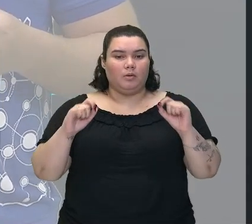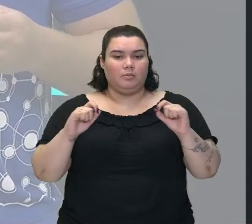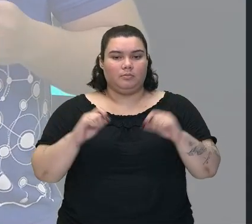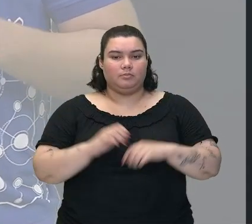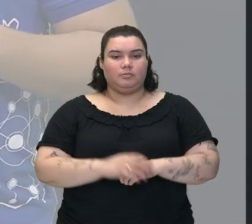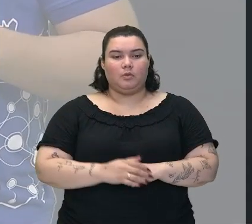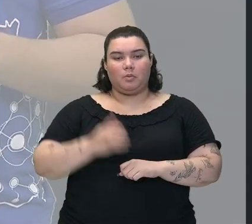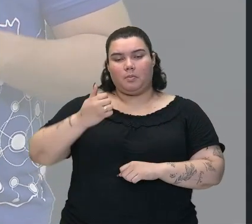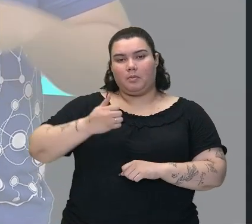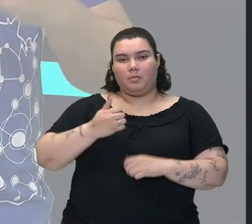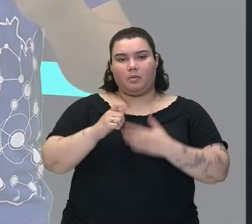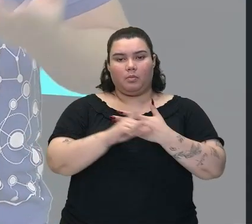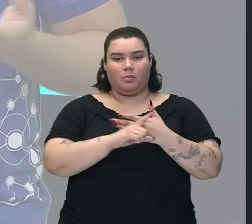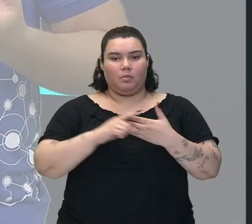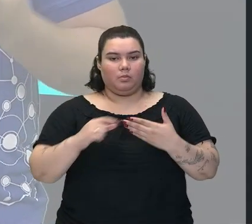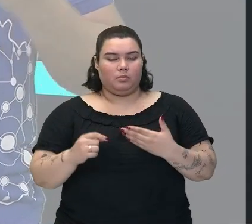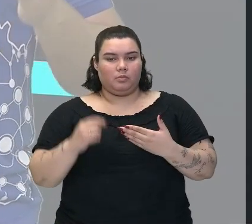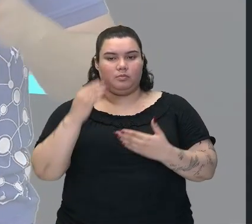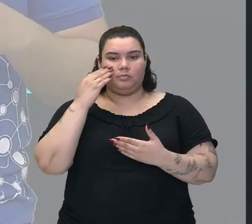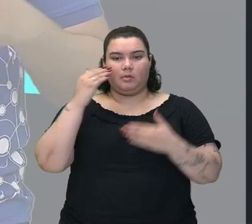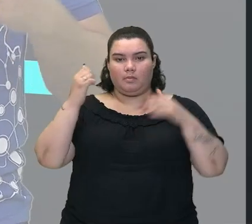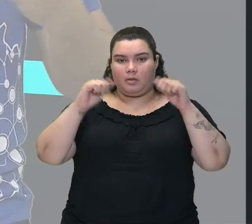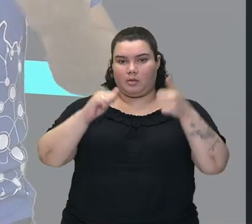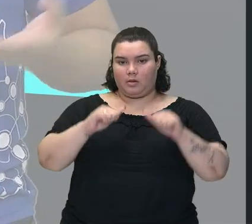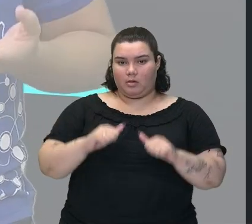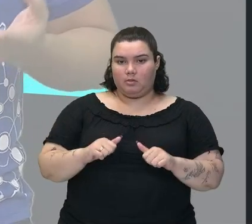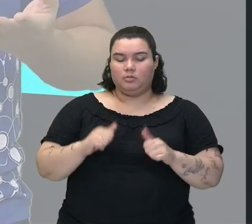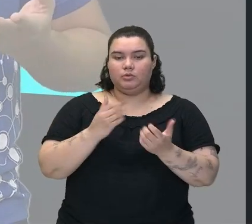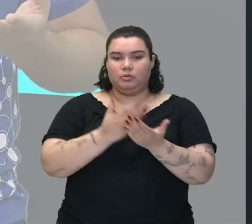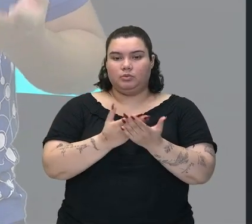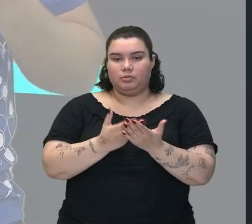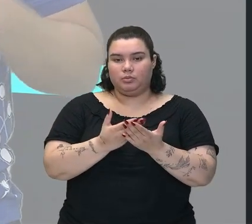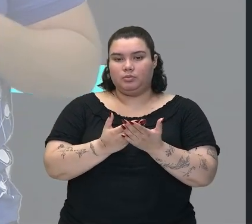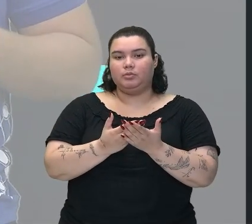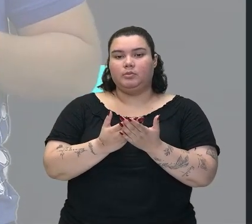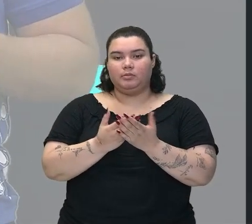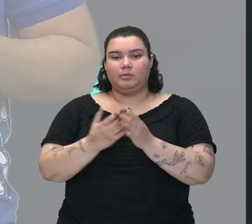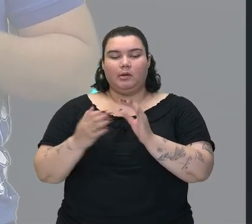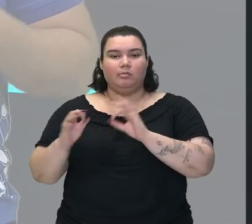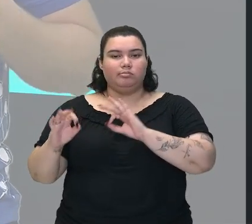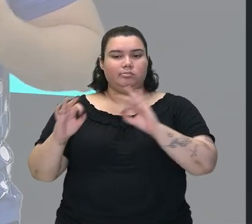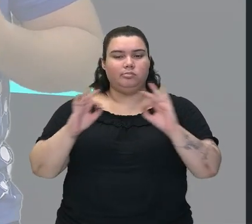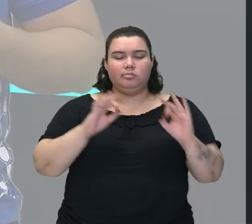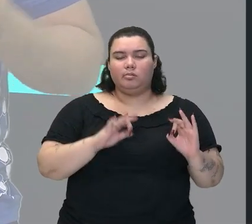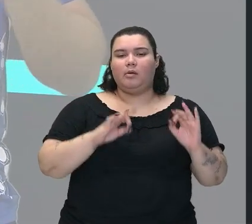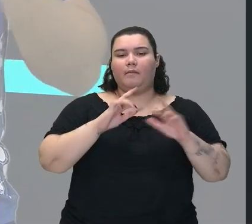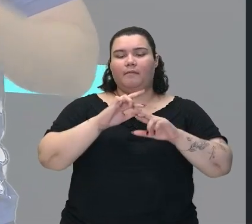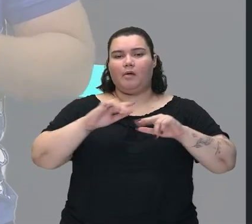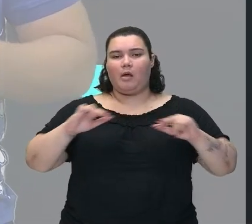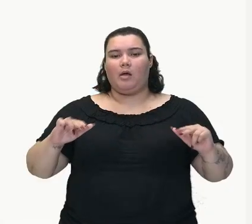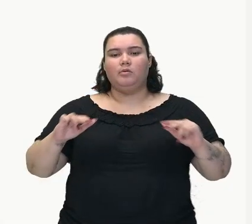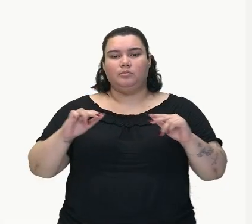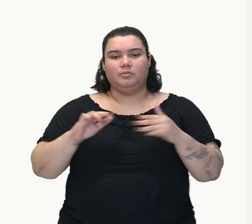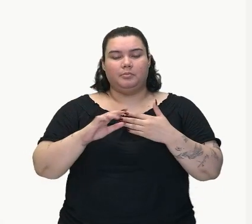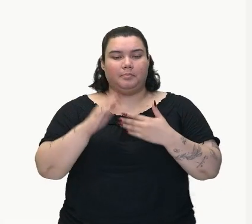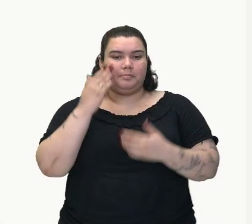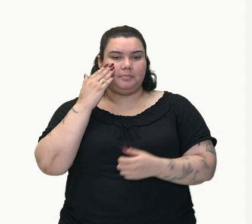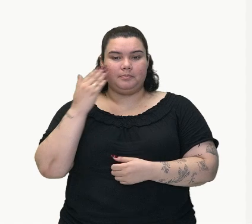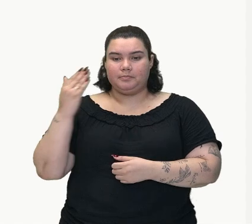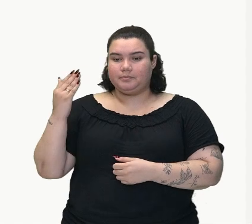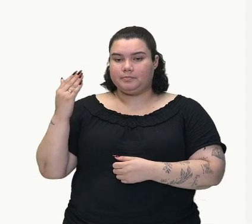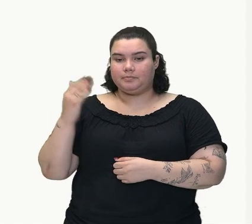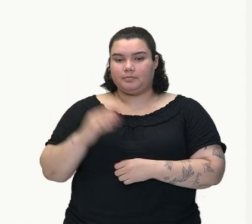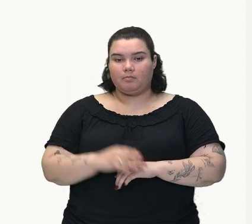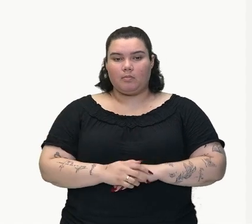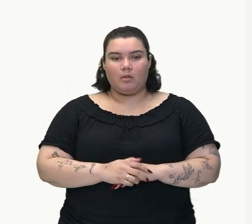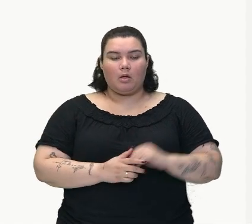nós vimos aqui durante a nossa análise, ou seja, durante a nossa apresentação dos principais autores, vamos olhar para Augusto